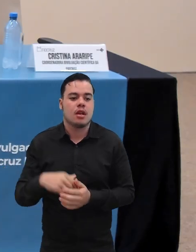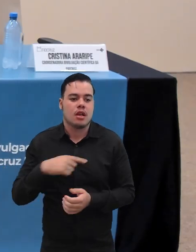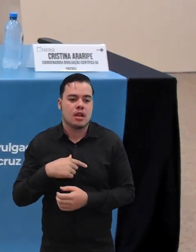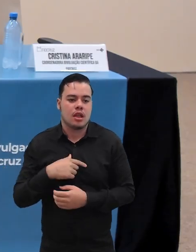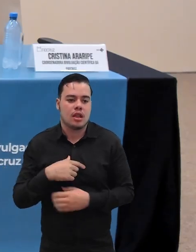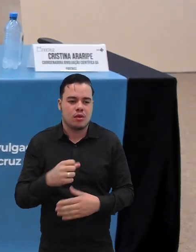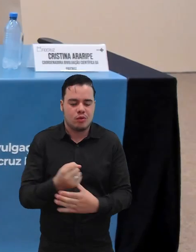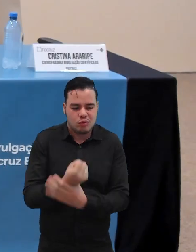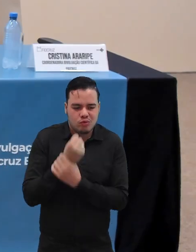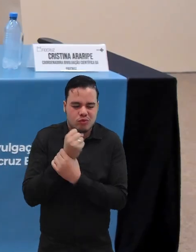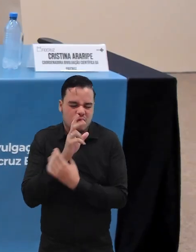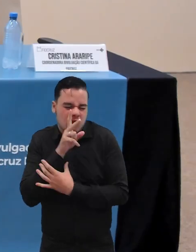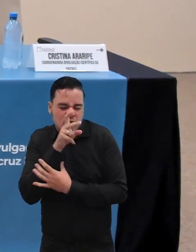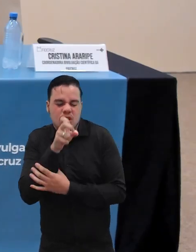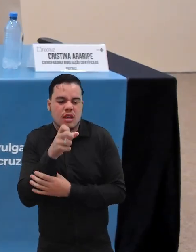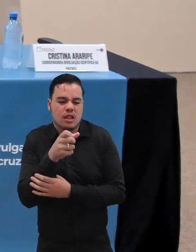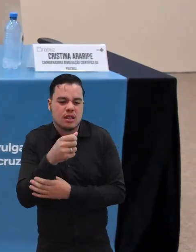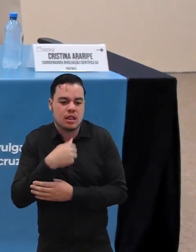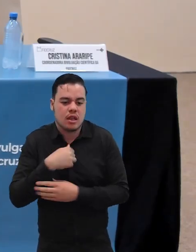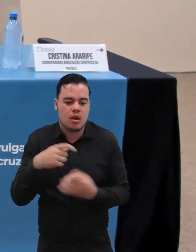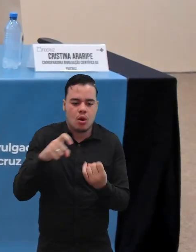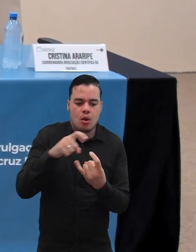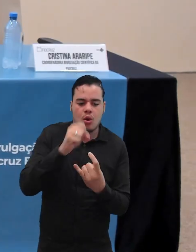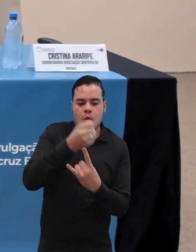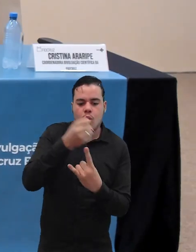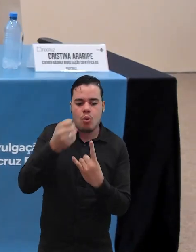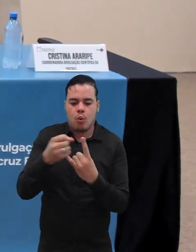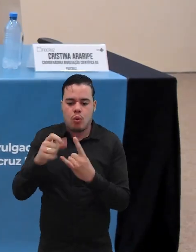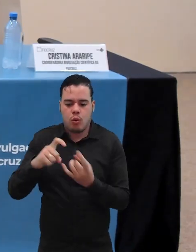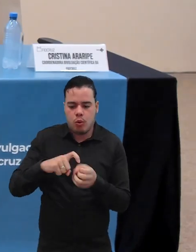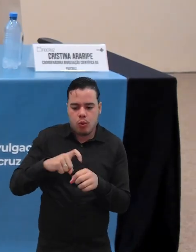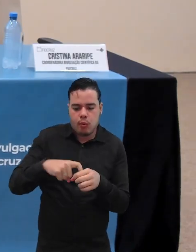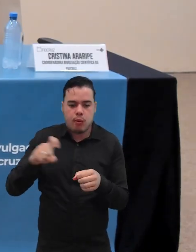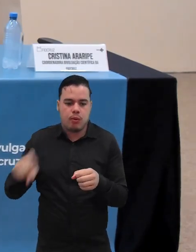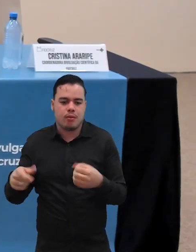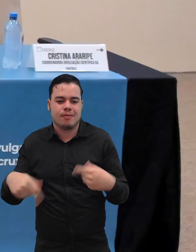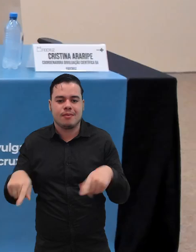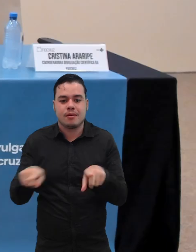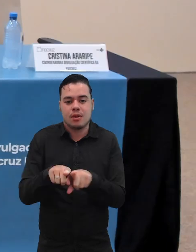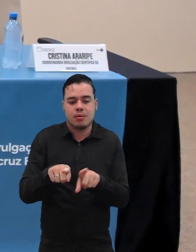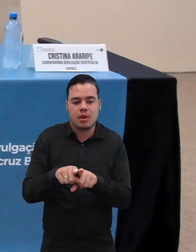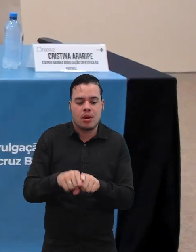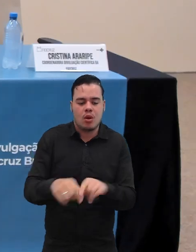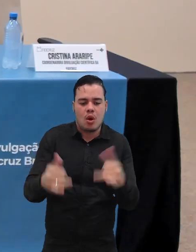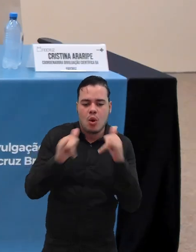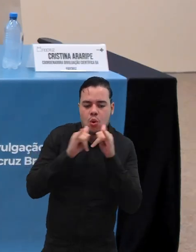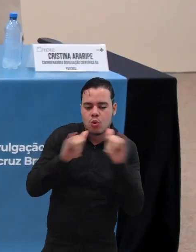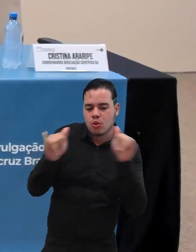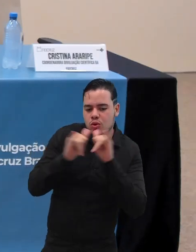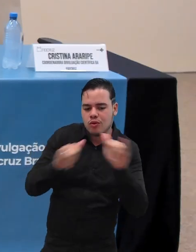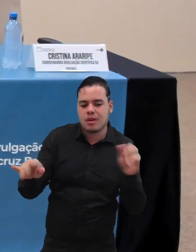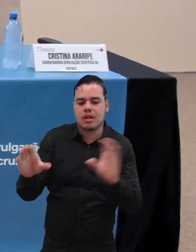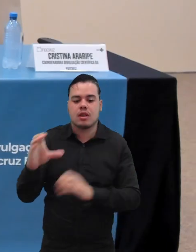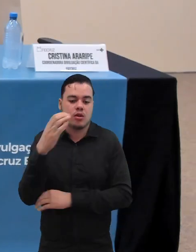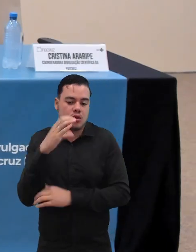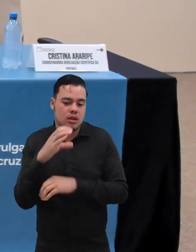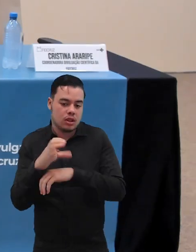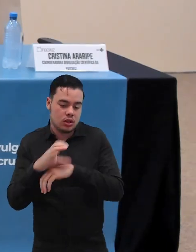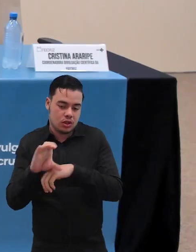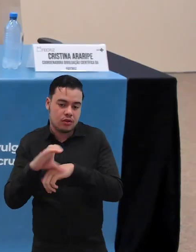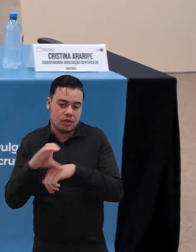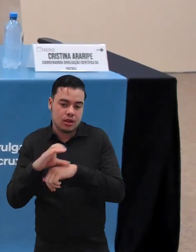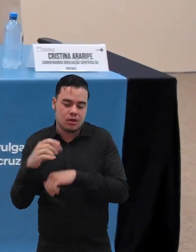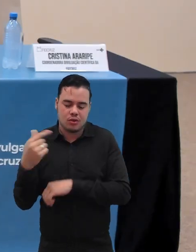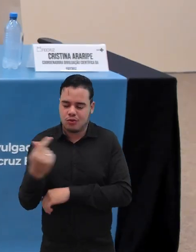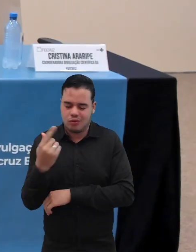mas a gente precisa fortalecer fora também, porque ninguém faz divulgação científica sozinho. A gente precisa de redes, a